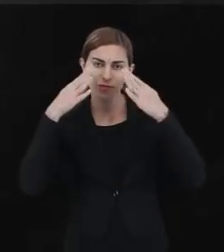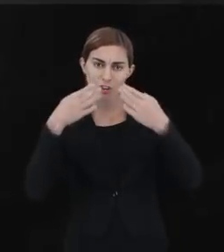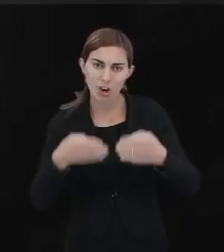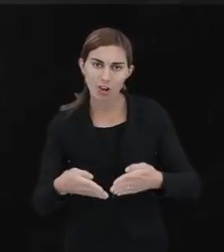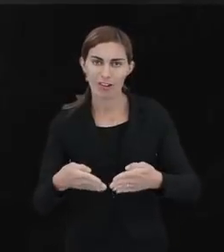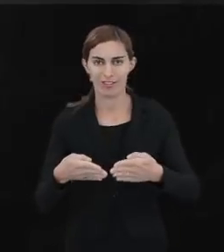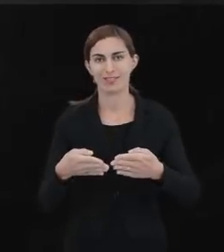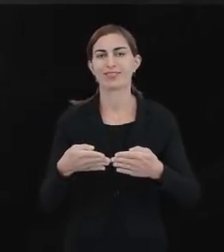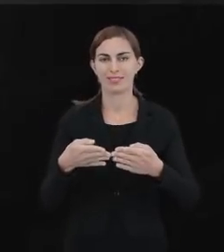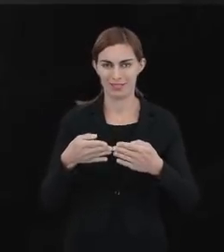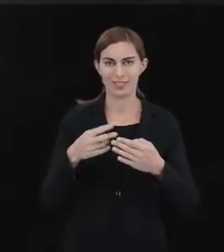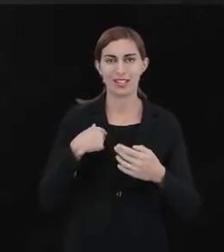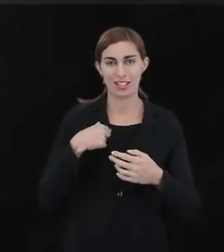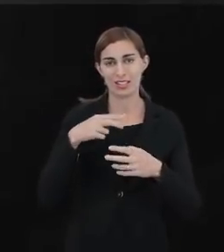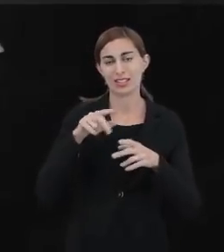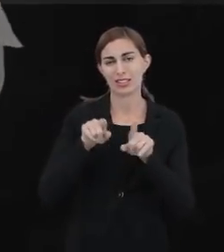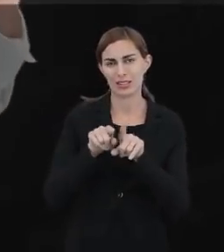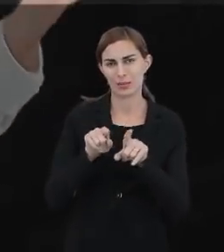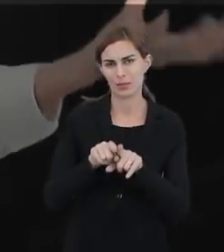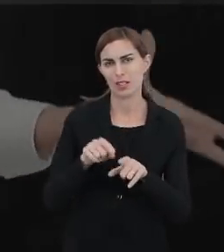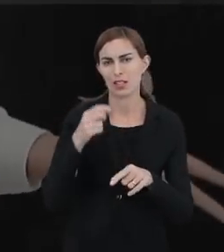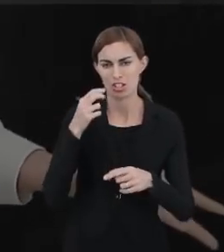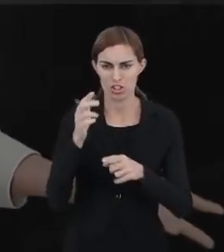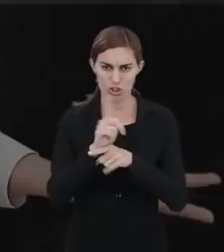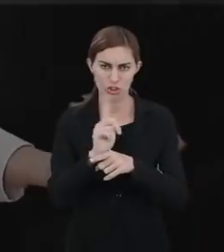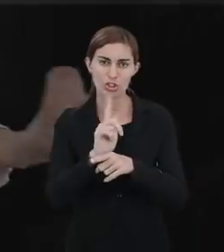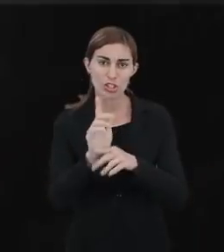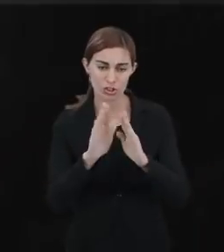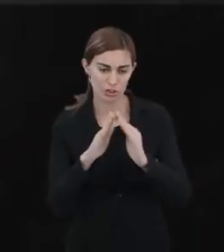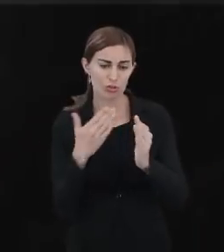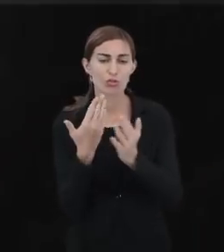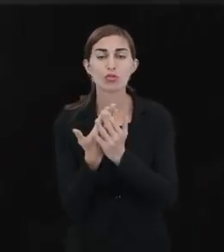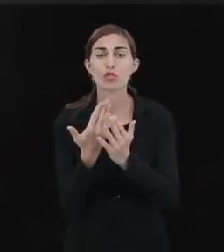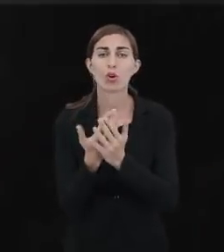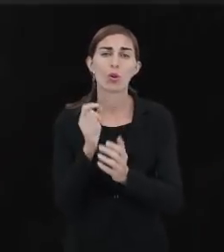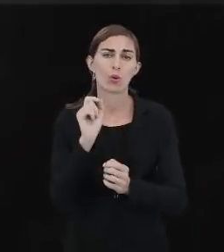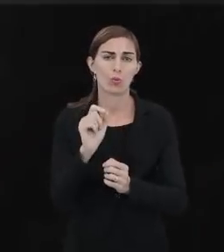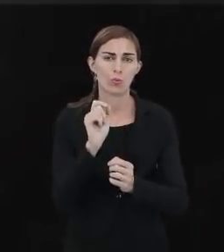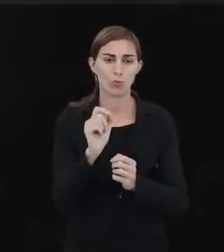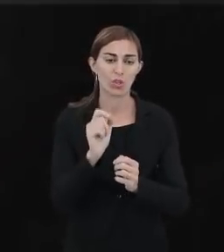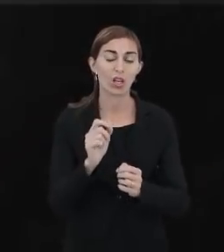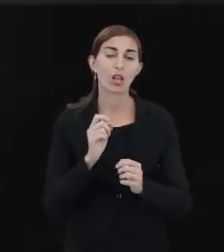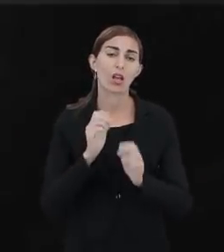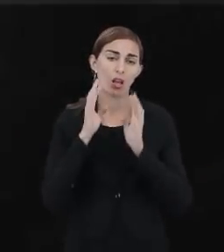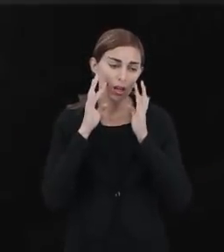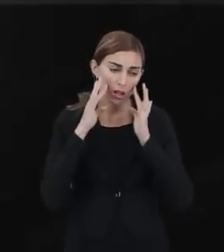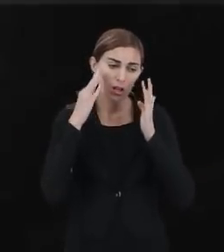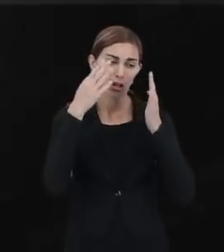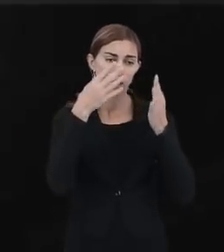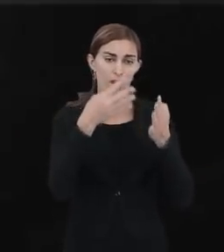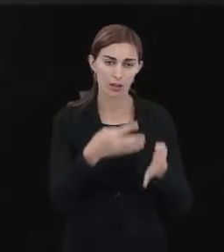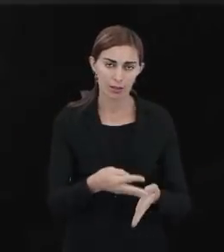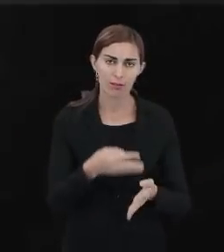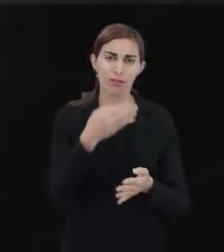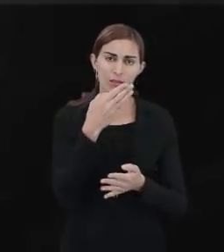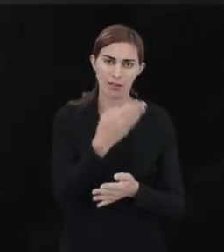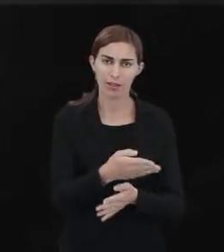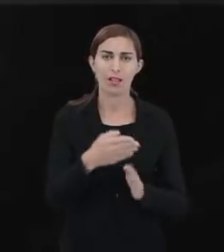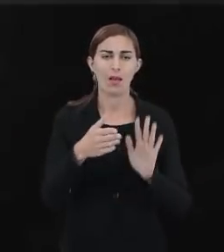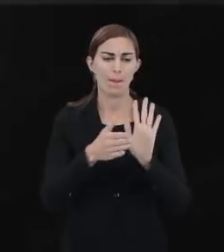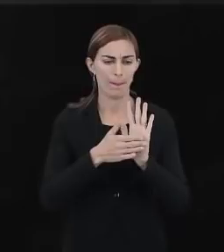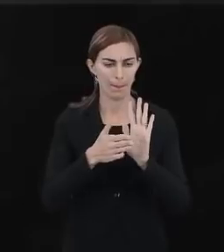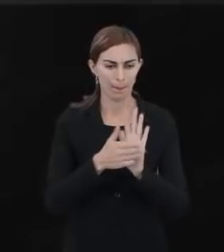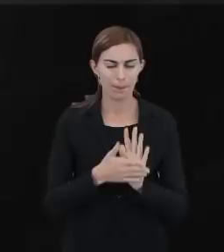comportamental já a questão bagé estudos colar ela está mais atrelada à questão da